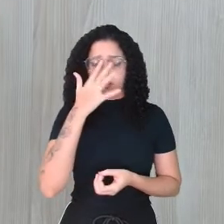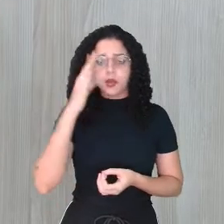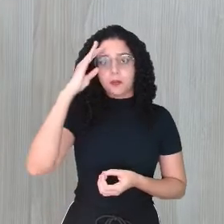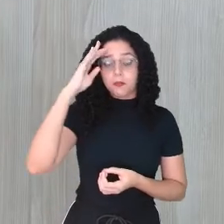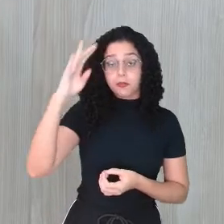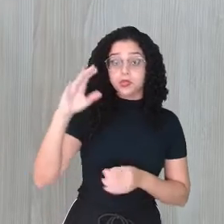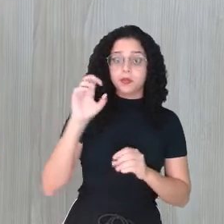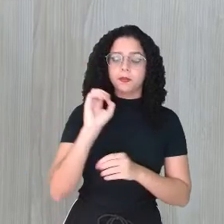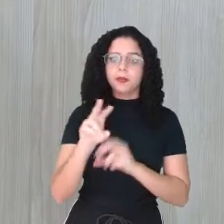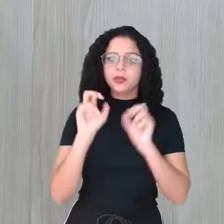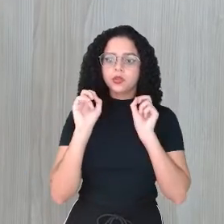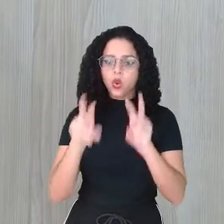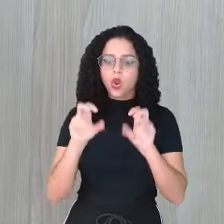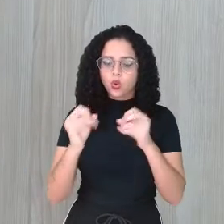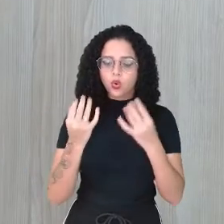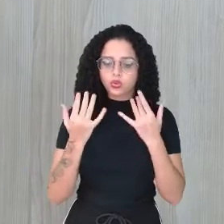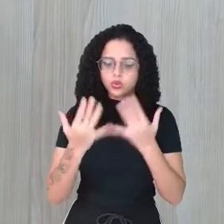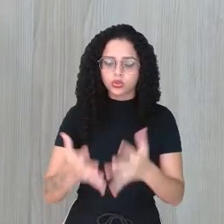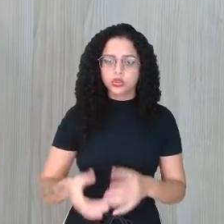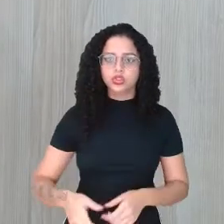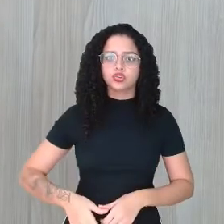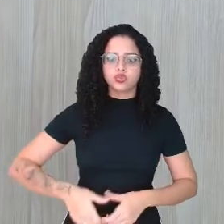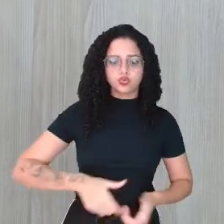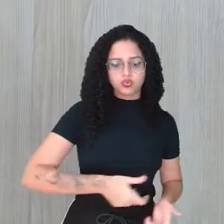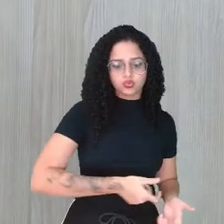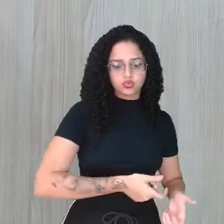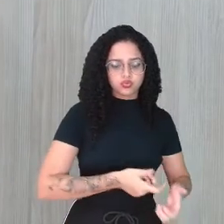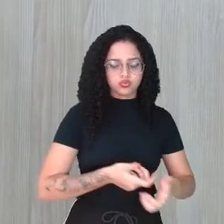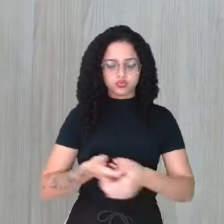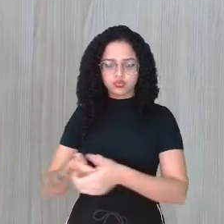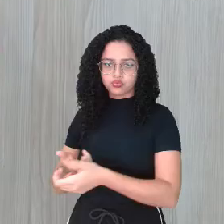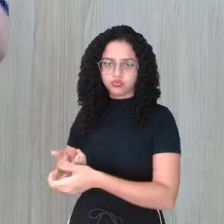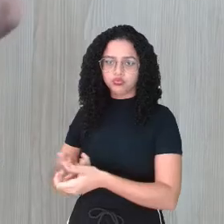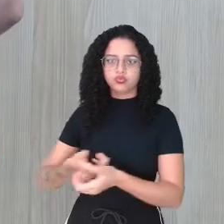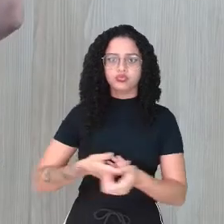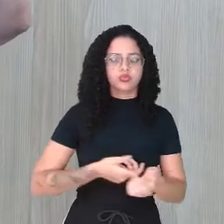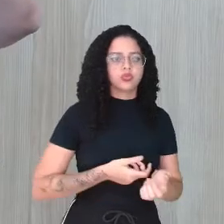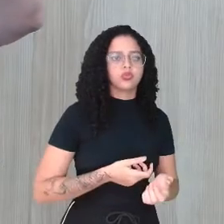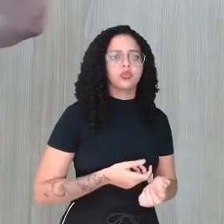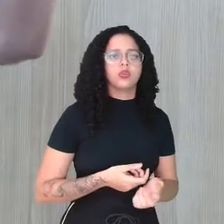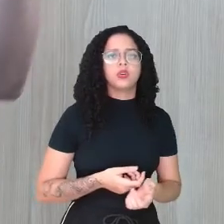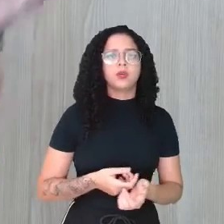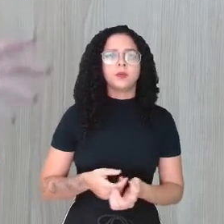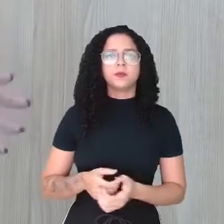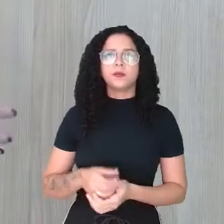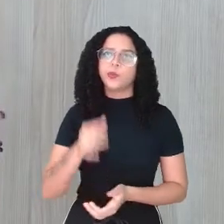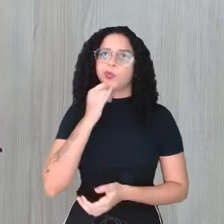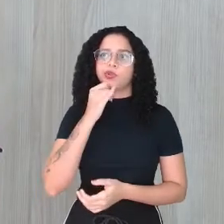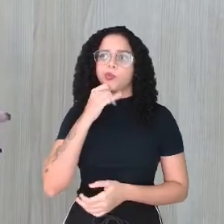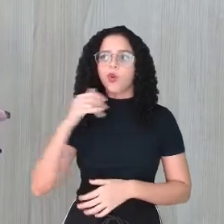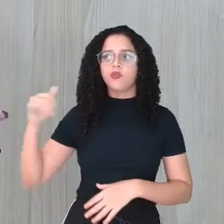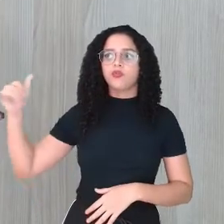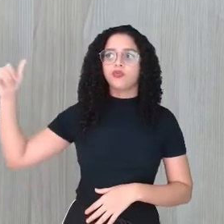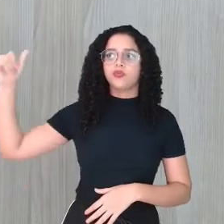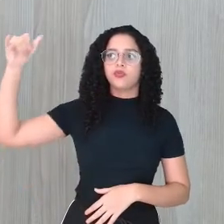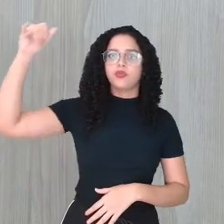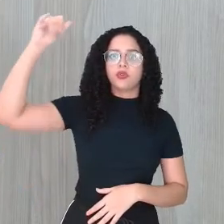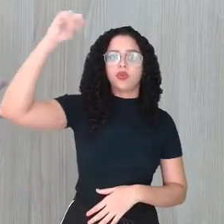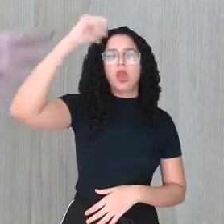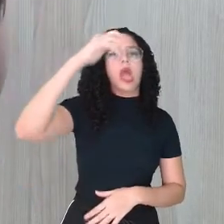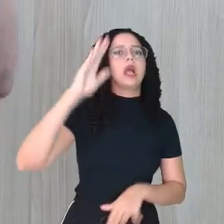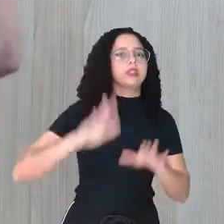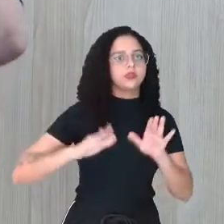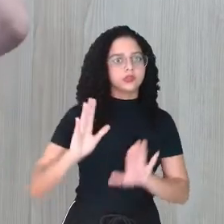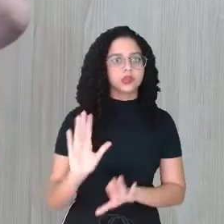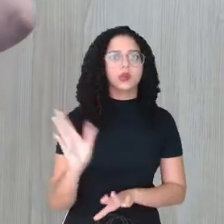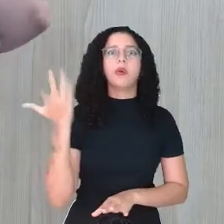esse agrotóxico ele é lançado naquele cultivo por um avião, né? Às vezes acontece assim.